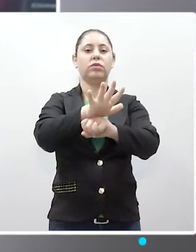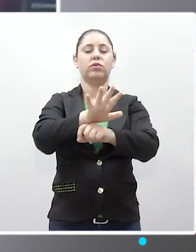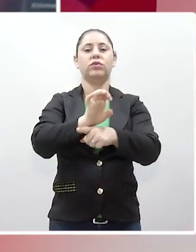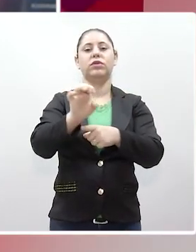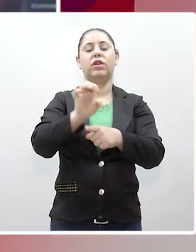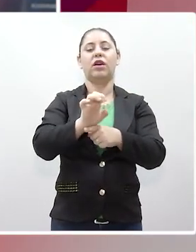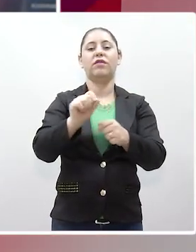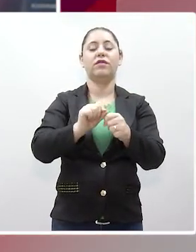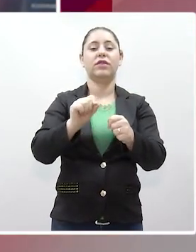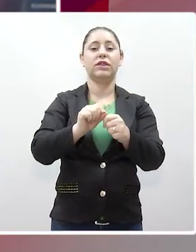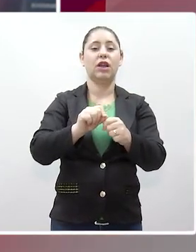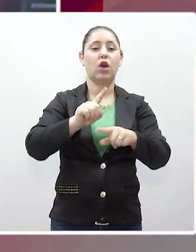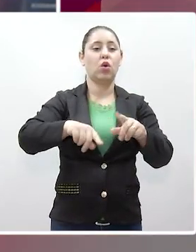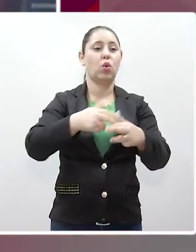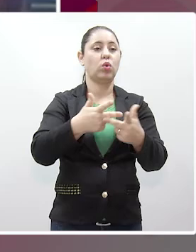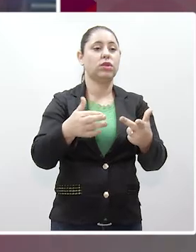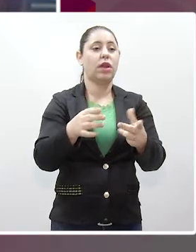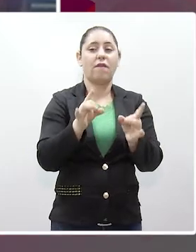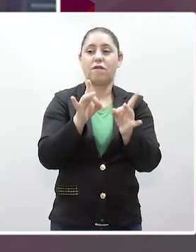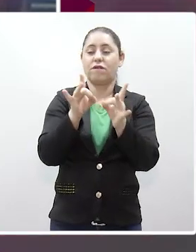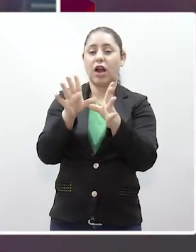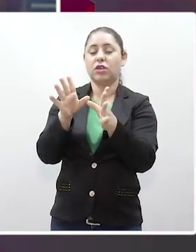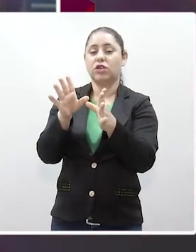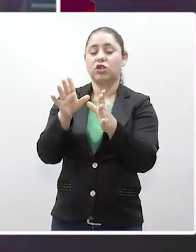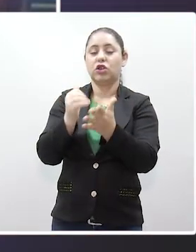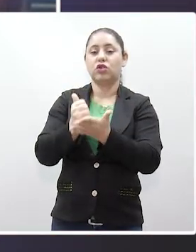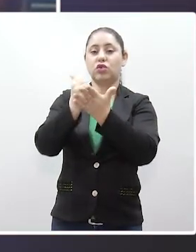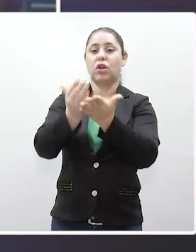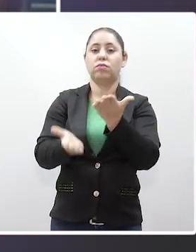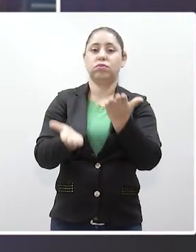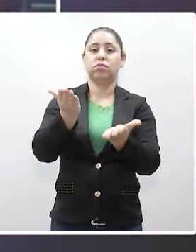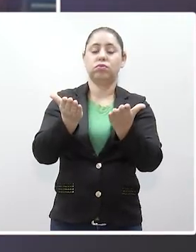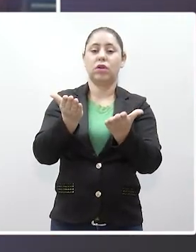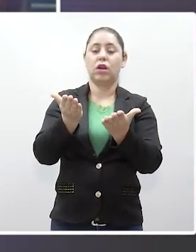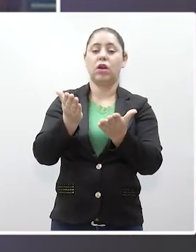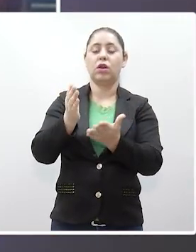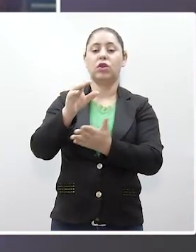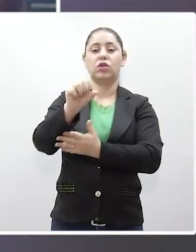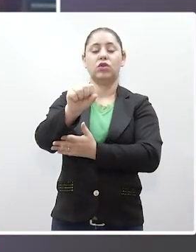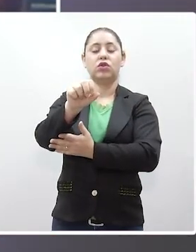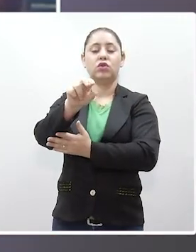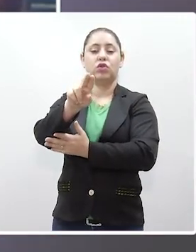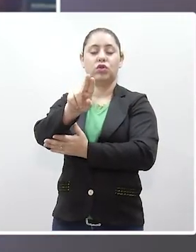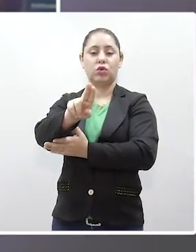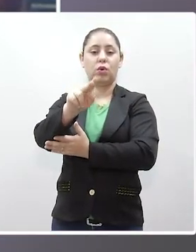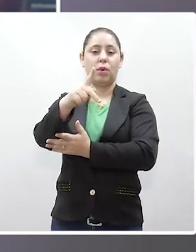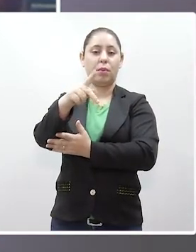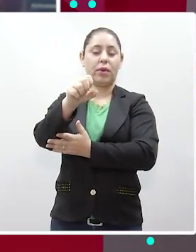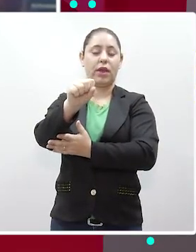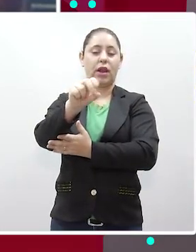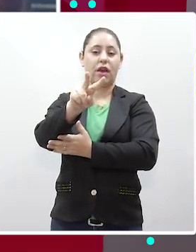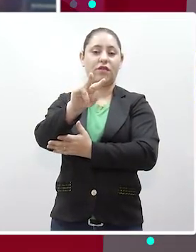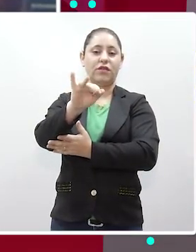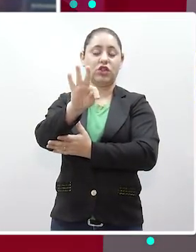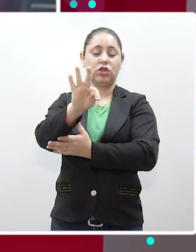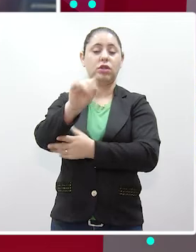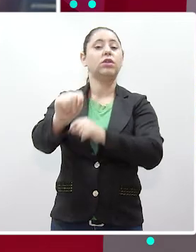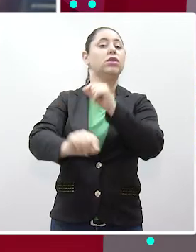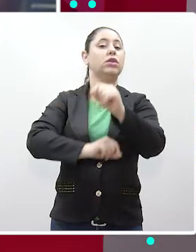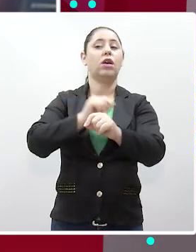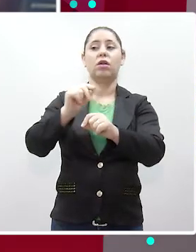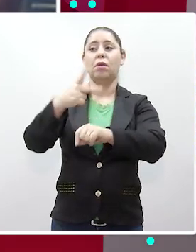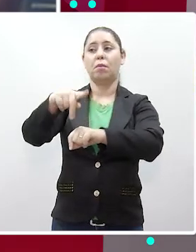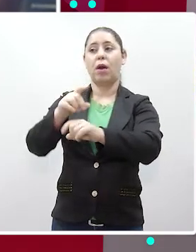estado e valorizar os produtos que a gente exporta e ajudar a nossa balança de exportações, ter superávit nas exportações, né?